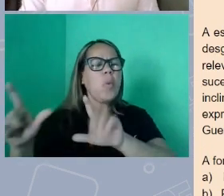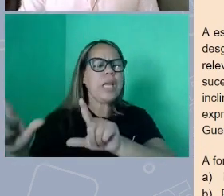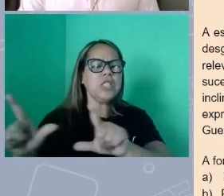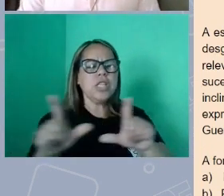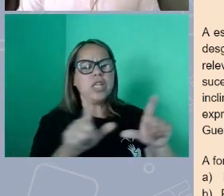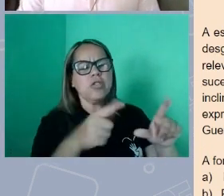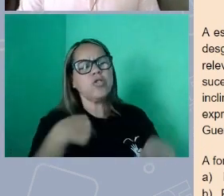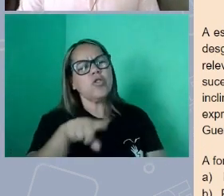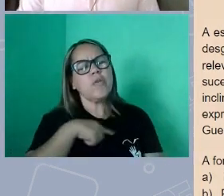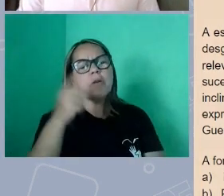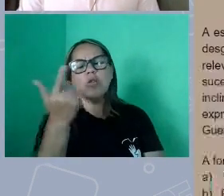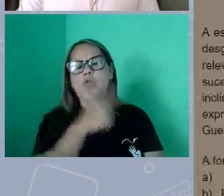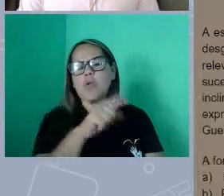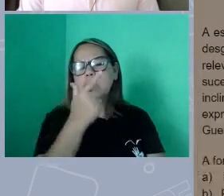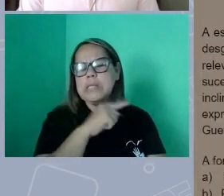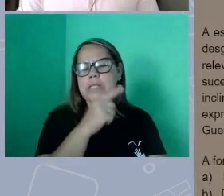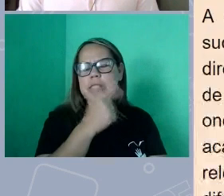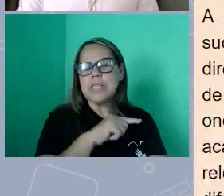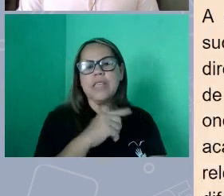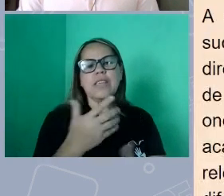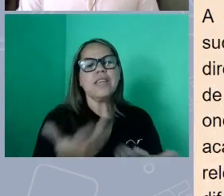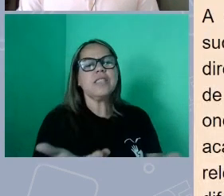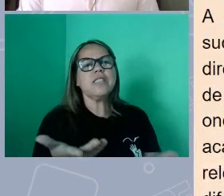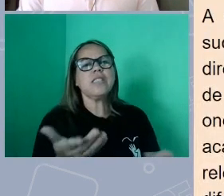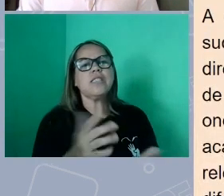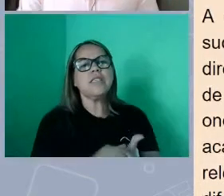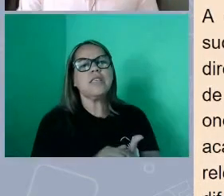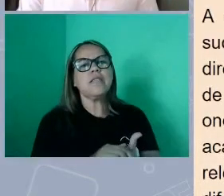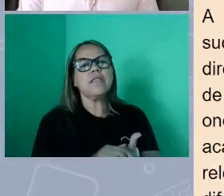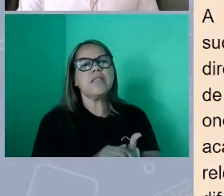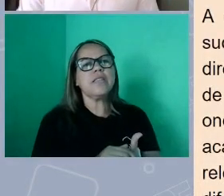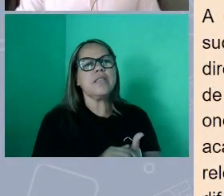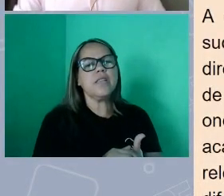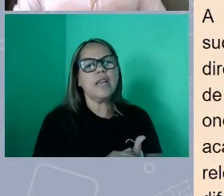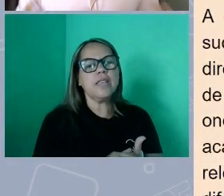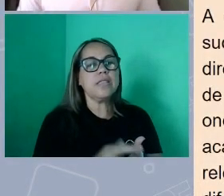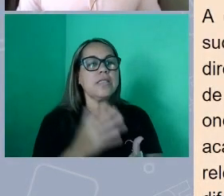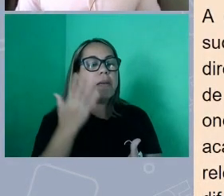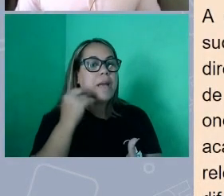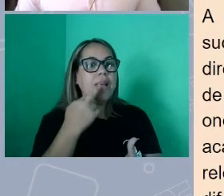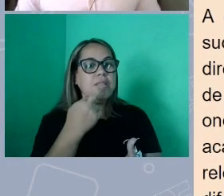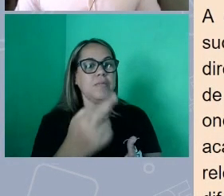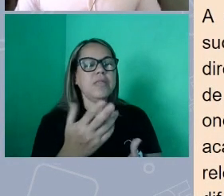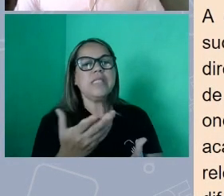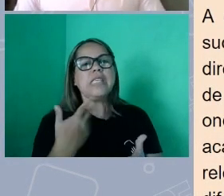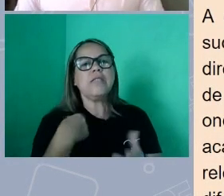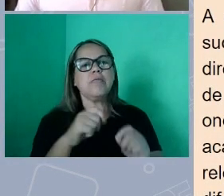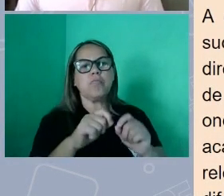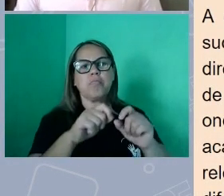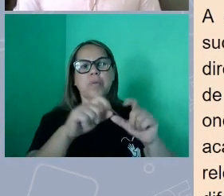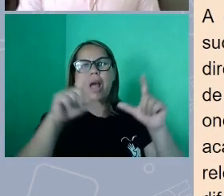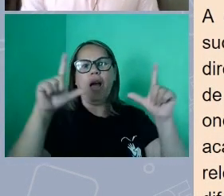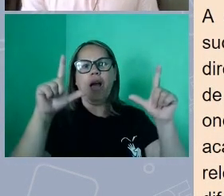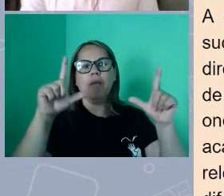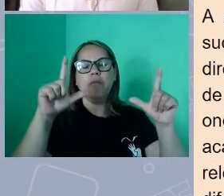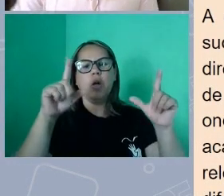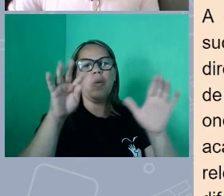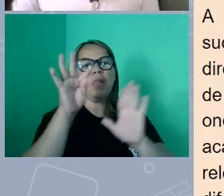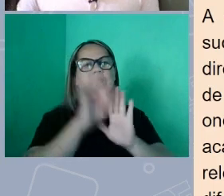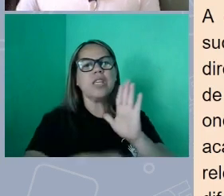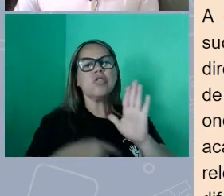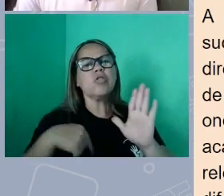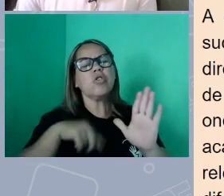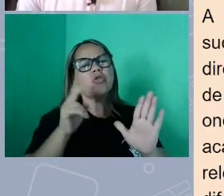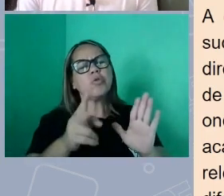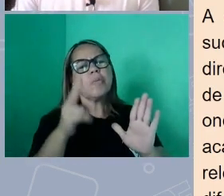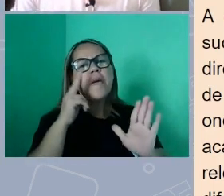conseguindo seguir com a resolução da questão vamos lá eu cresci o texto um pouquinho a gente continua vendo